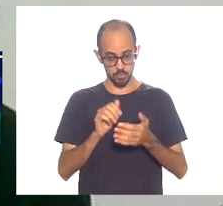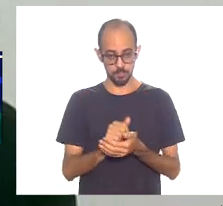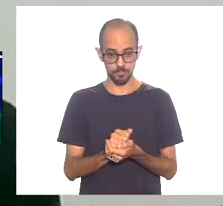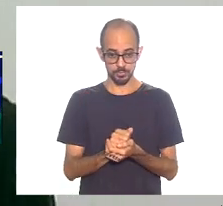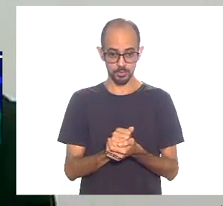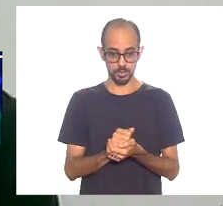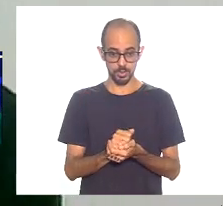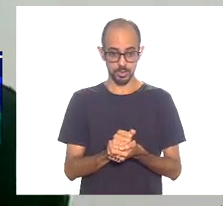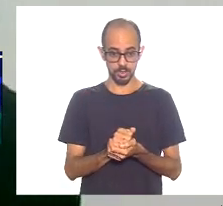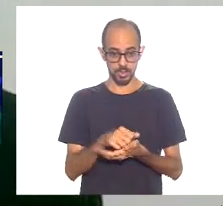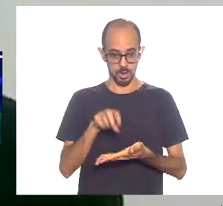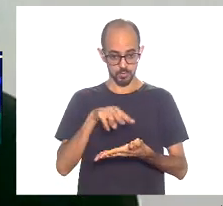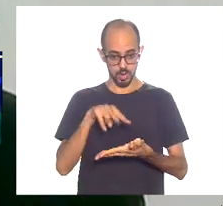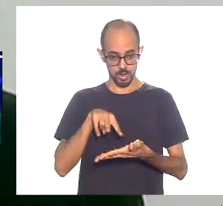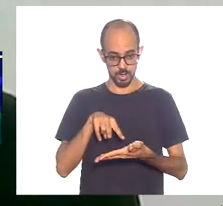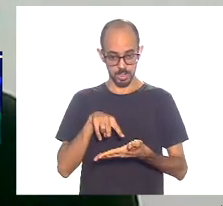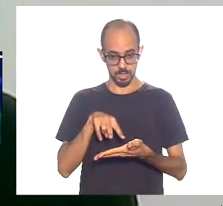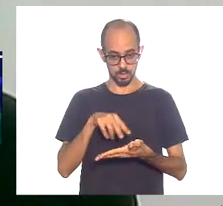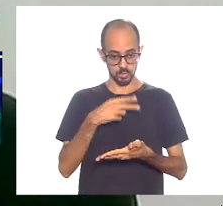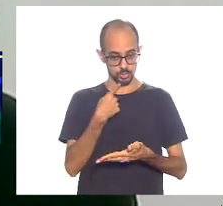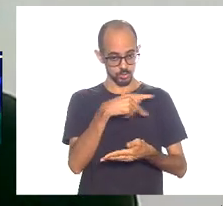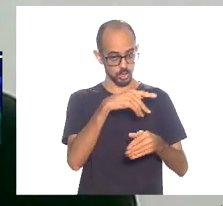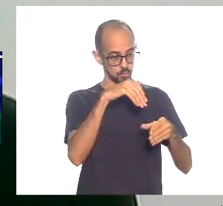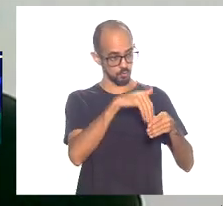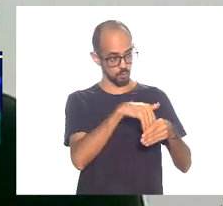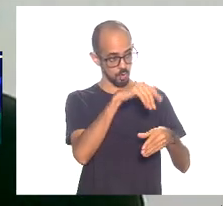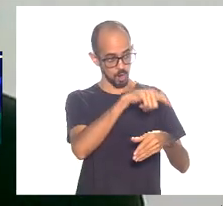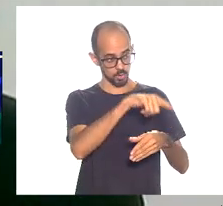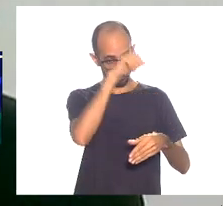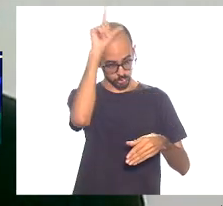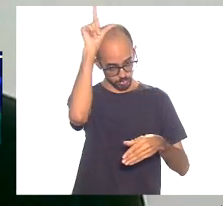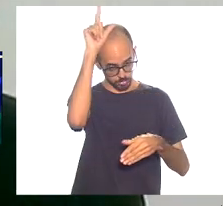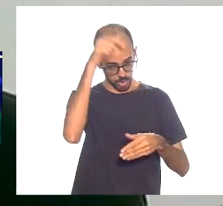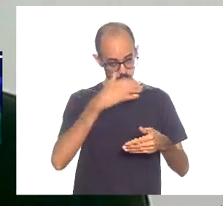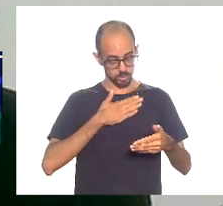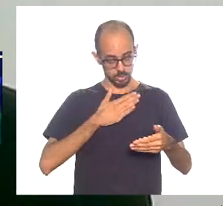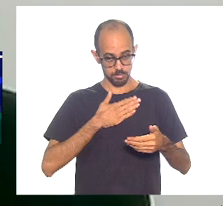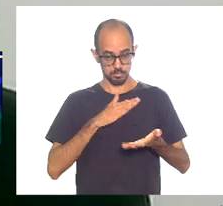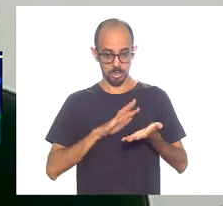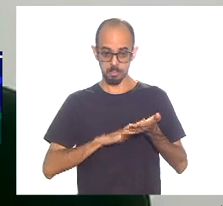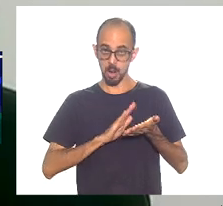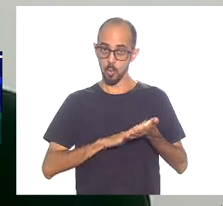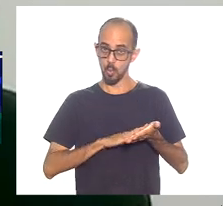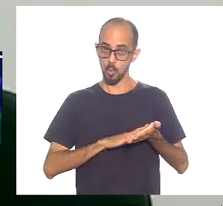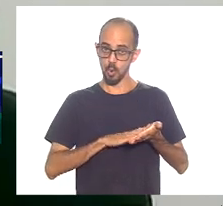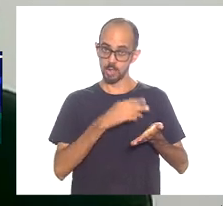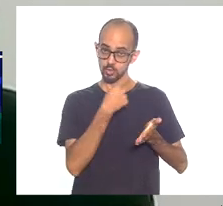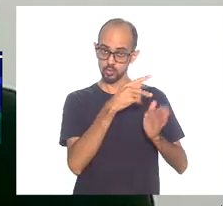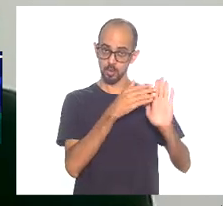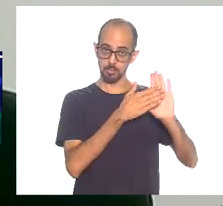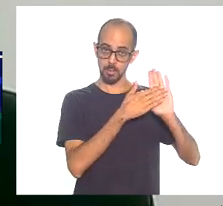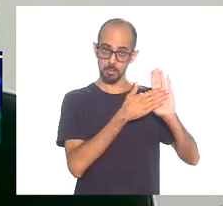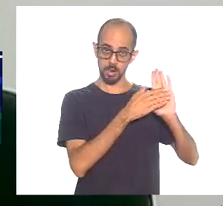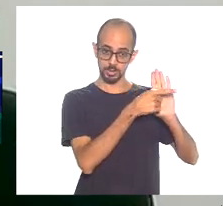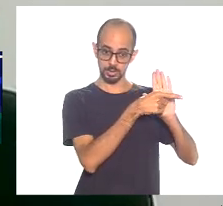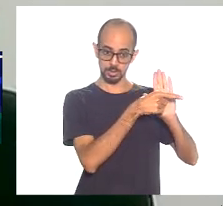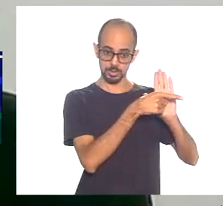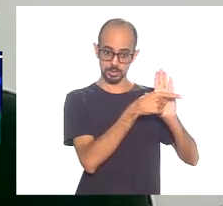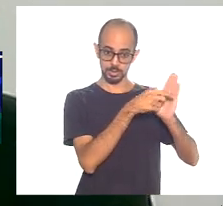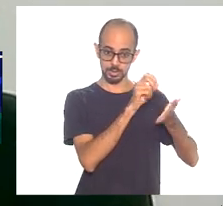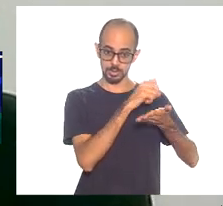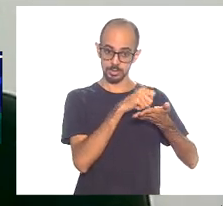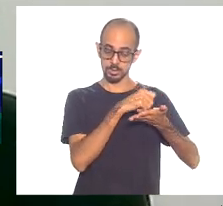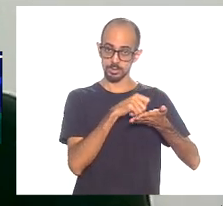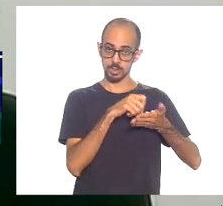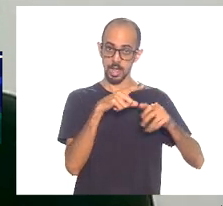o seu voto Deputado escola está nas minhas mãos sua proposta está aqui